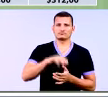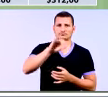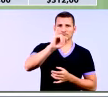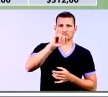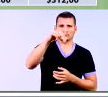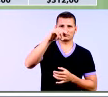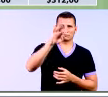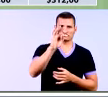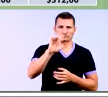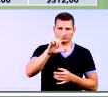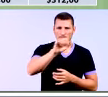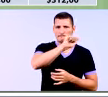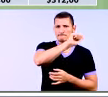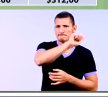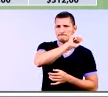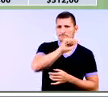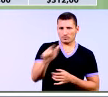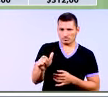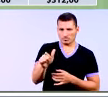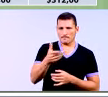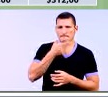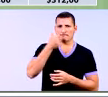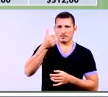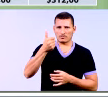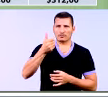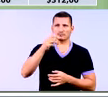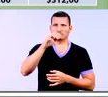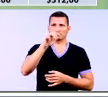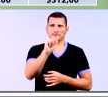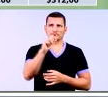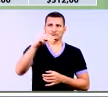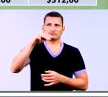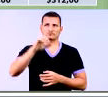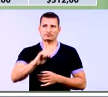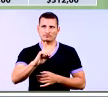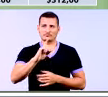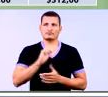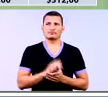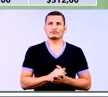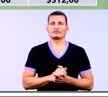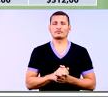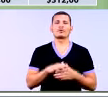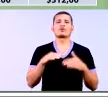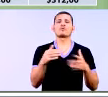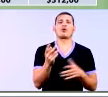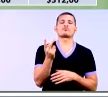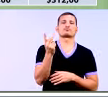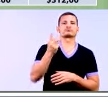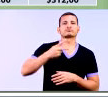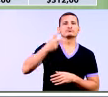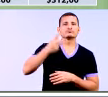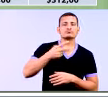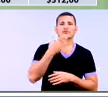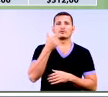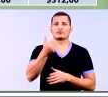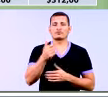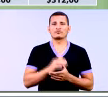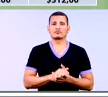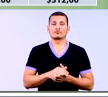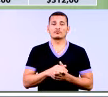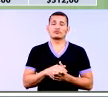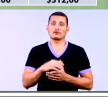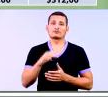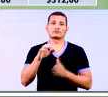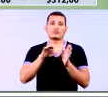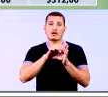que a AMD é melhor que a Intel, quais dos dois são melhores? Professor, Gente, inclusive essa questão aí foi uma pergunta que fizeram, do pessoal lá de